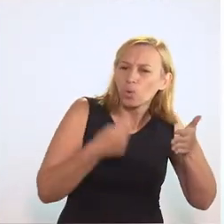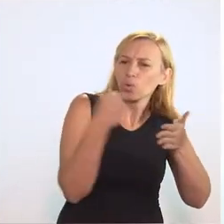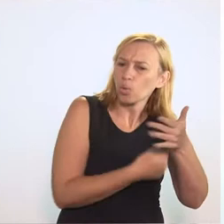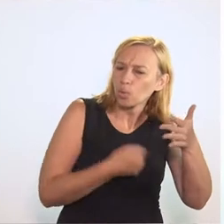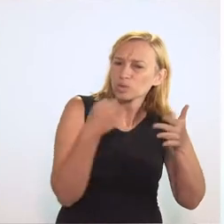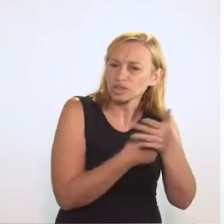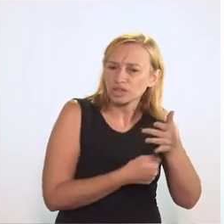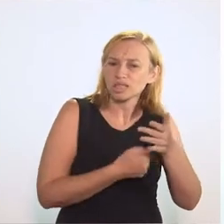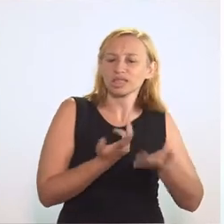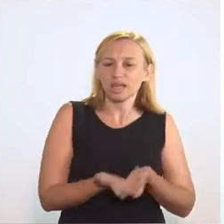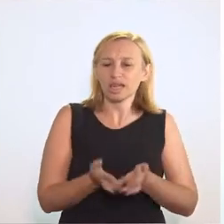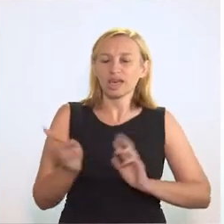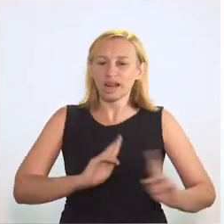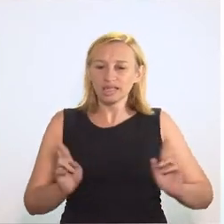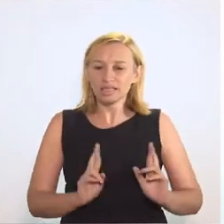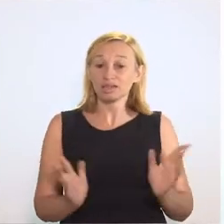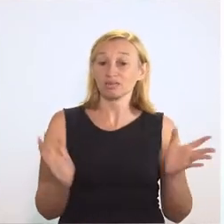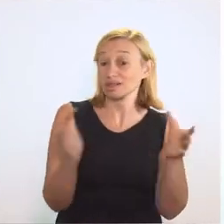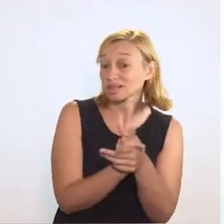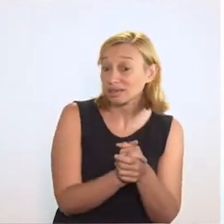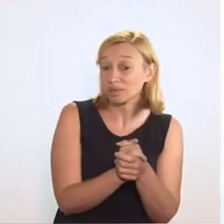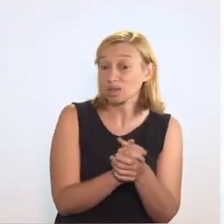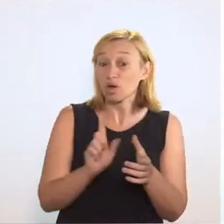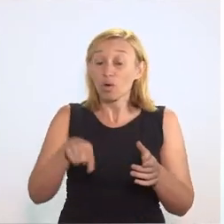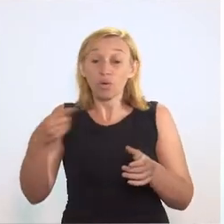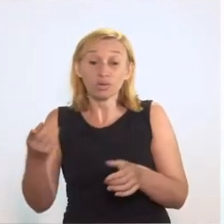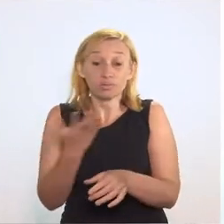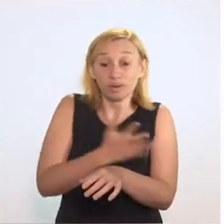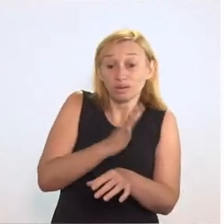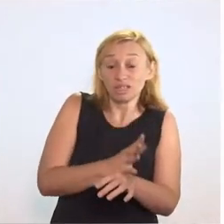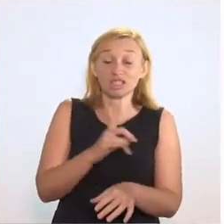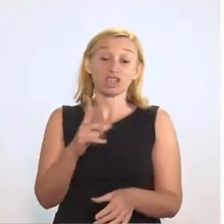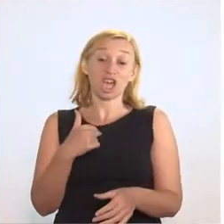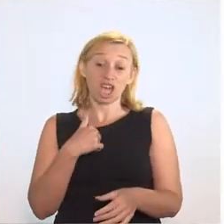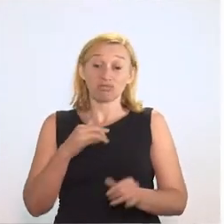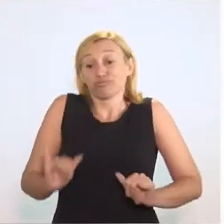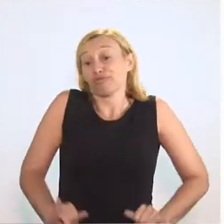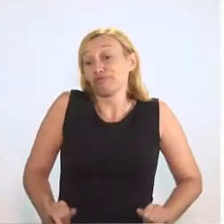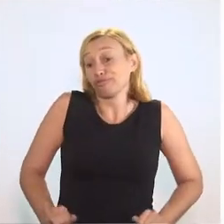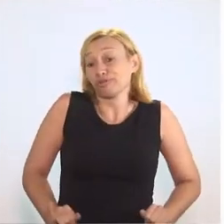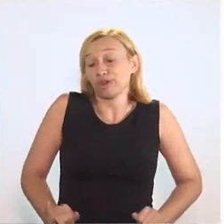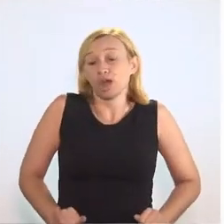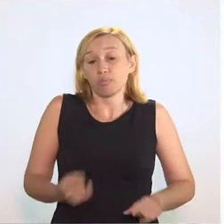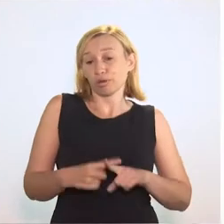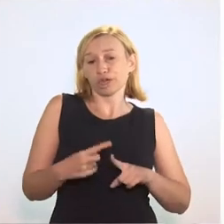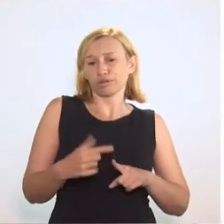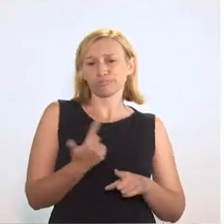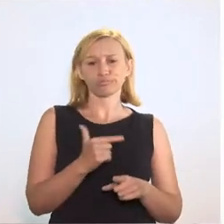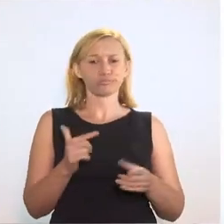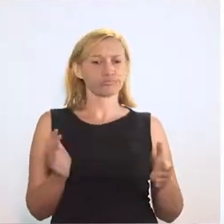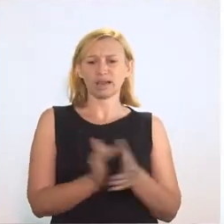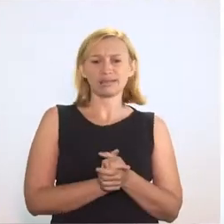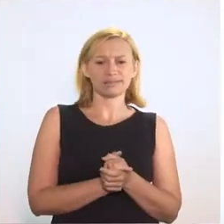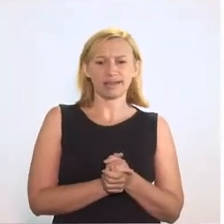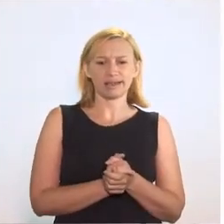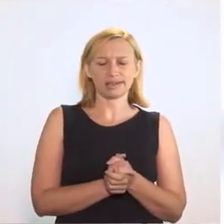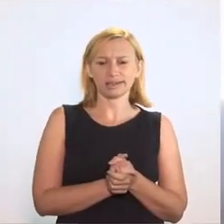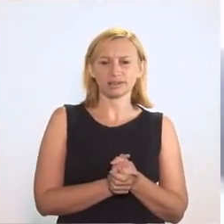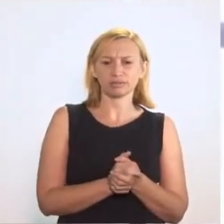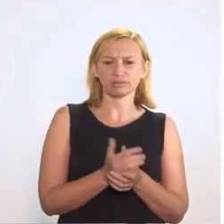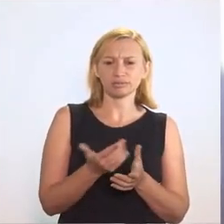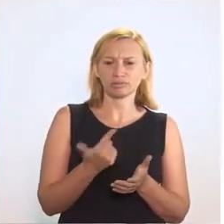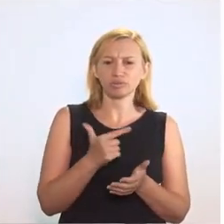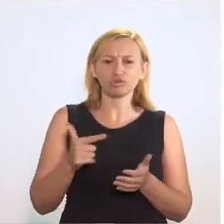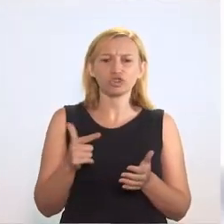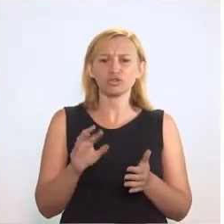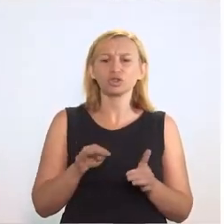luta de significação em relação ao Estado Civil, por conta de todos os preconceitos que eu sofri enquanto mãe, por não estar casada, por não ter tido, né,